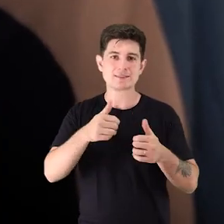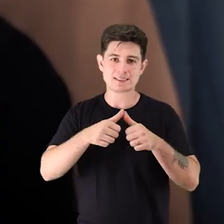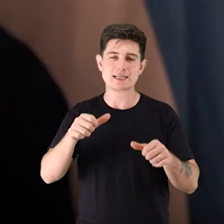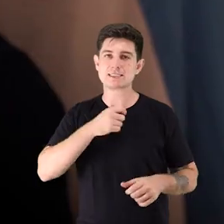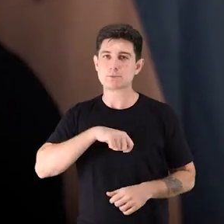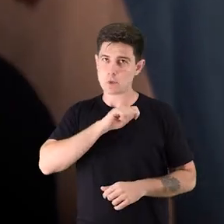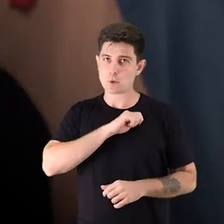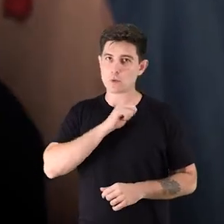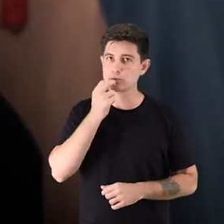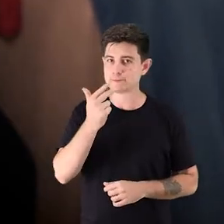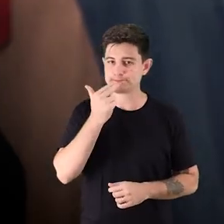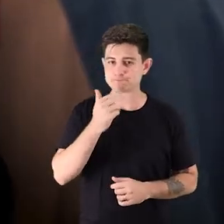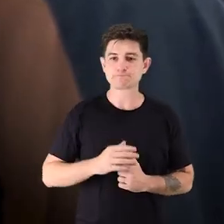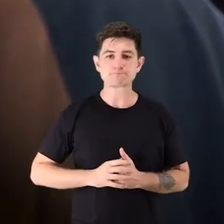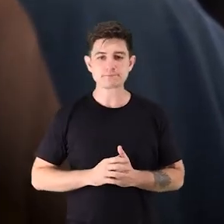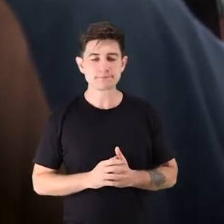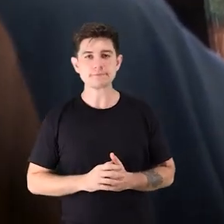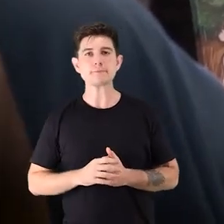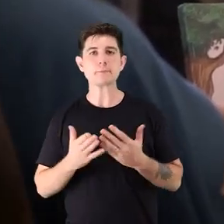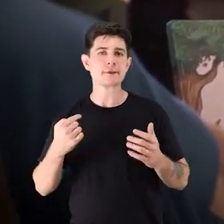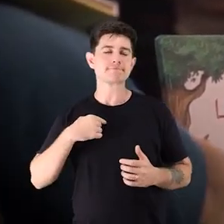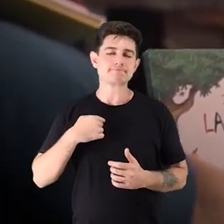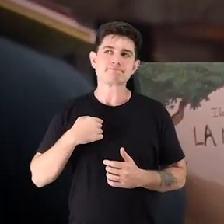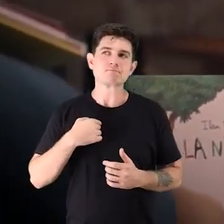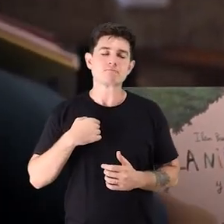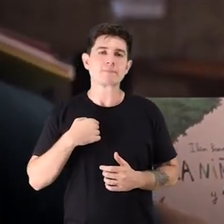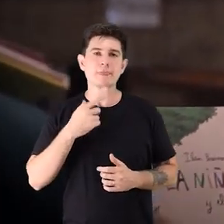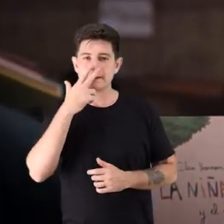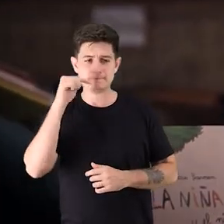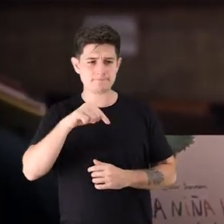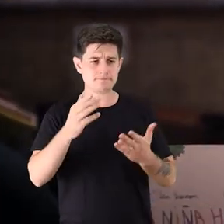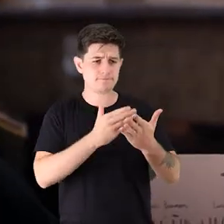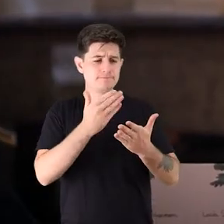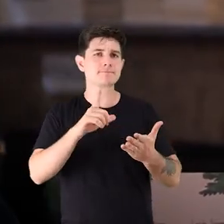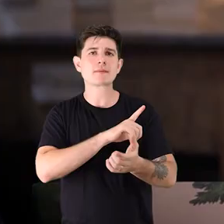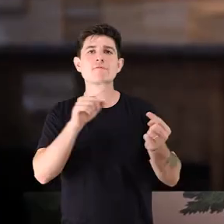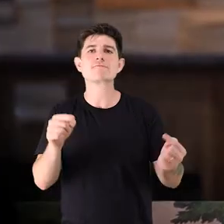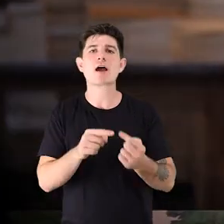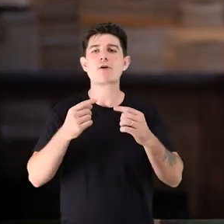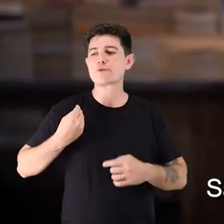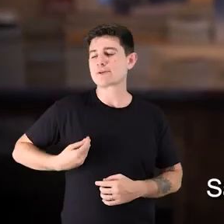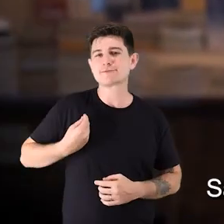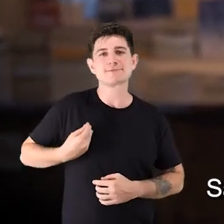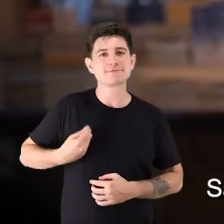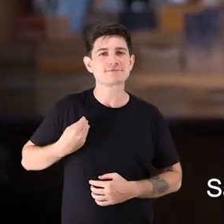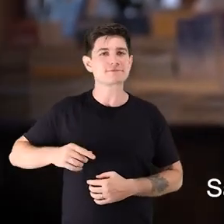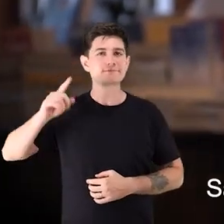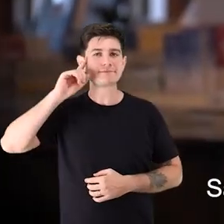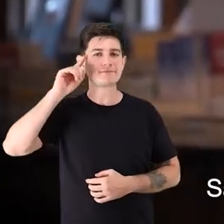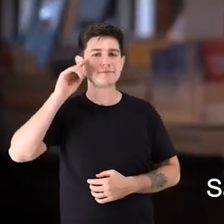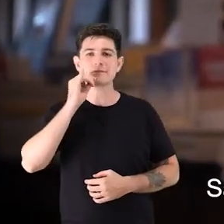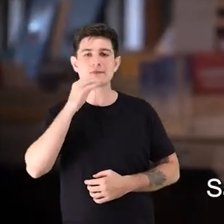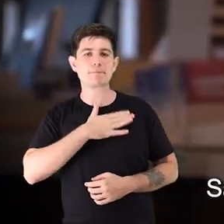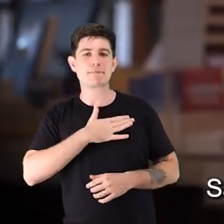espanhol. Mas esse livro faz parte de uma categoria que eu chamo de narrativas do cotidiano, que são o quê? São histórias que